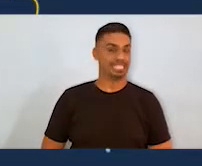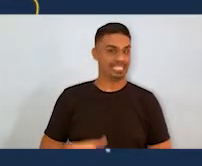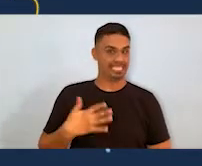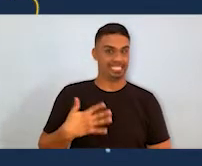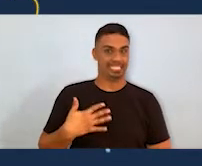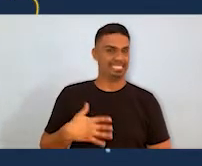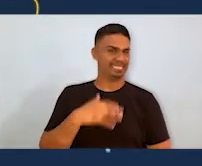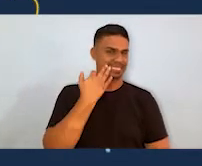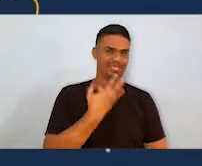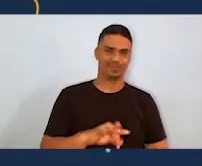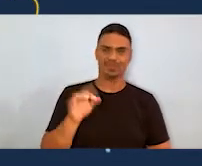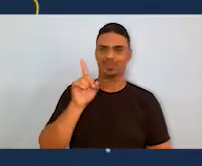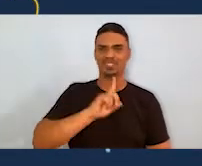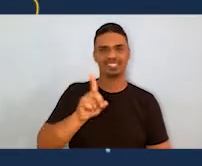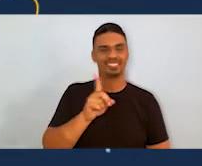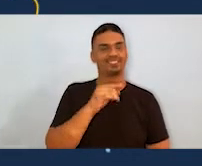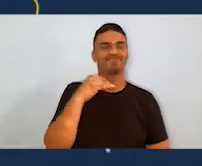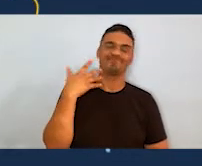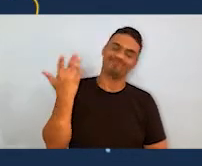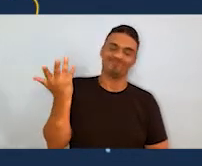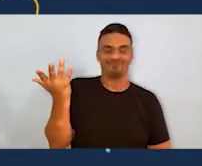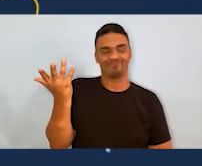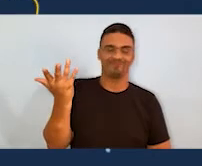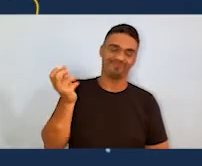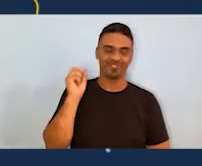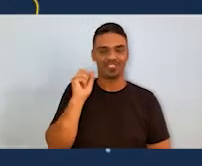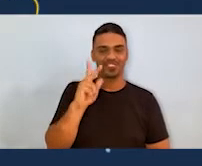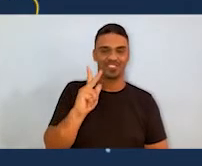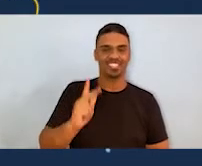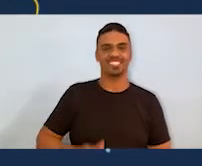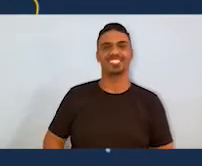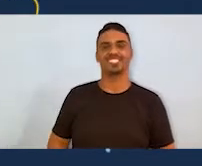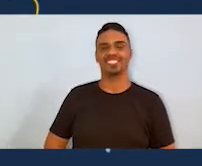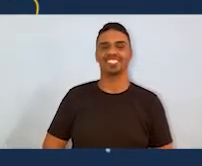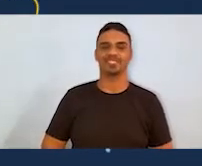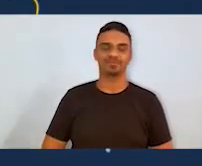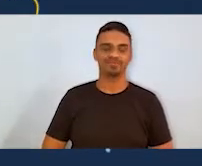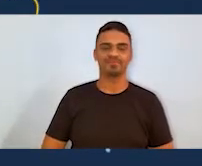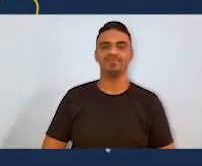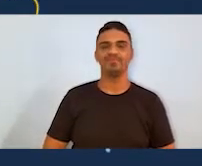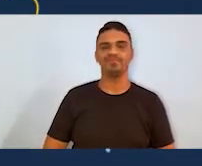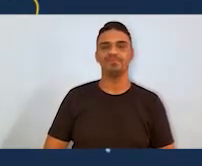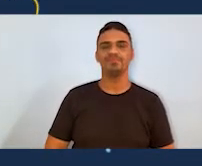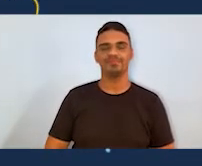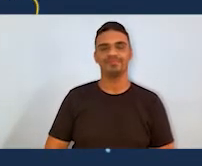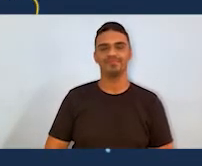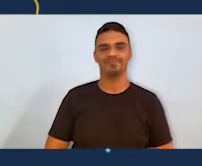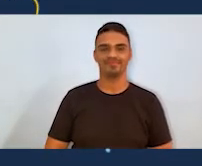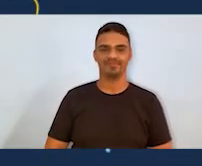Opa, não deu muito certo. Tá, então vou pegar o branco por aqui mesmo. É isso aí.